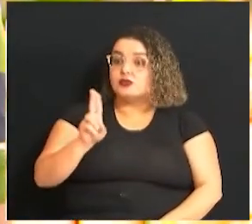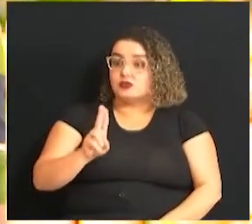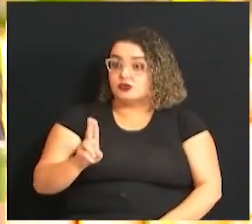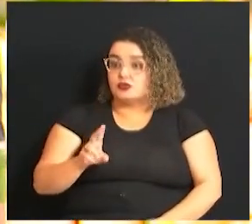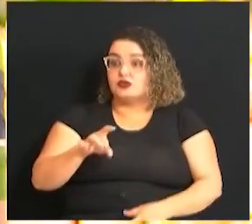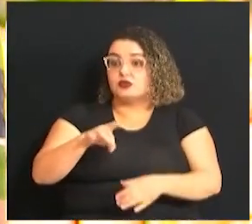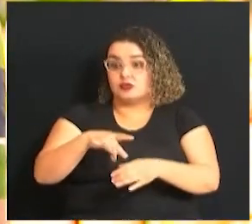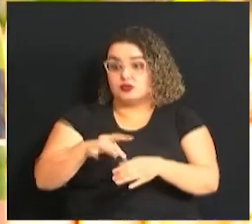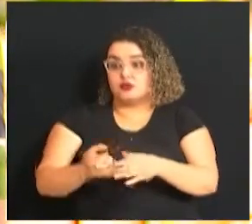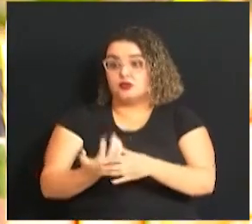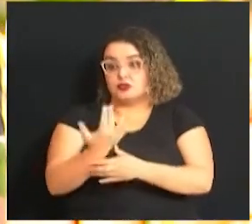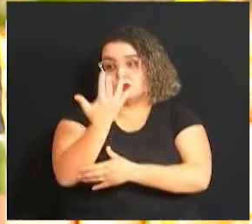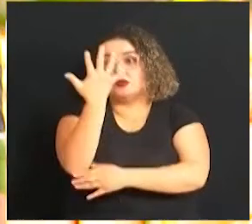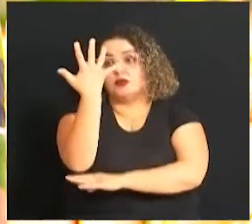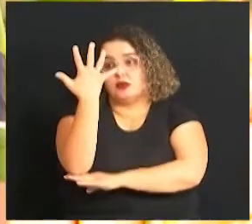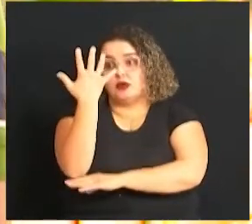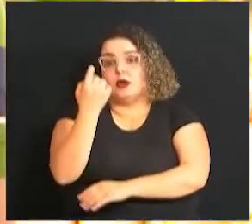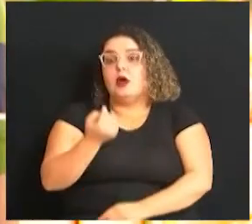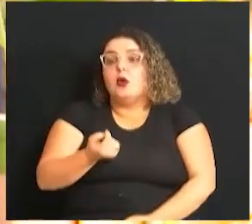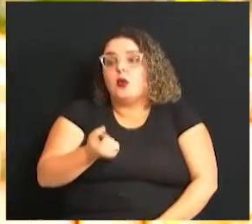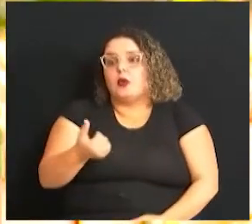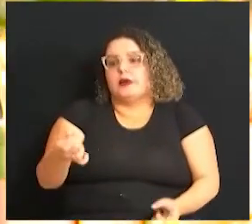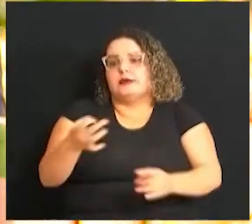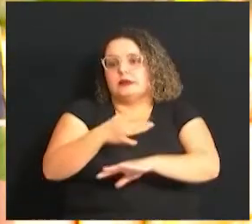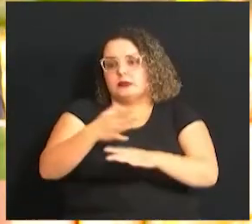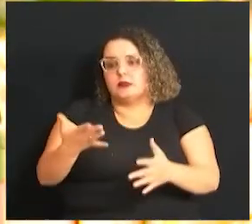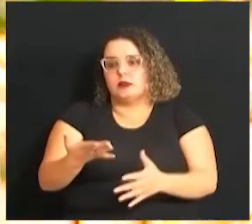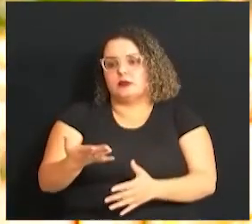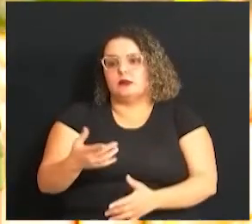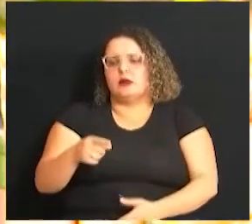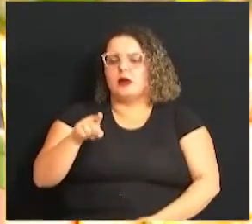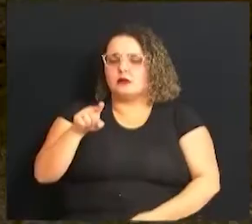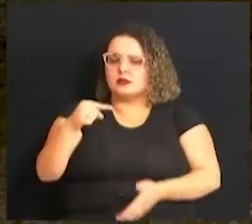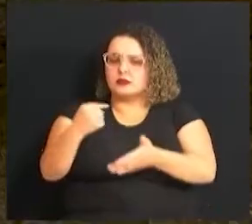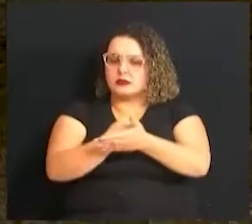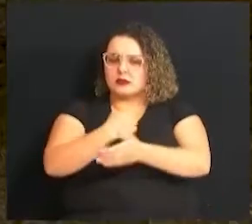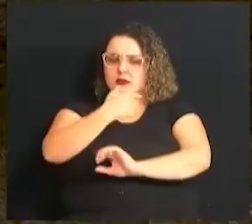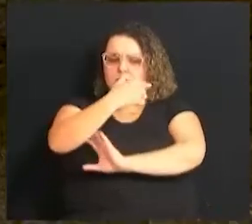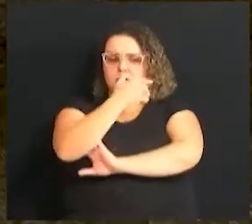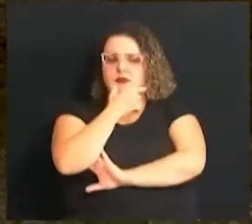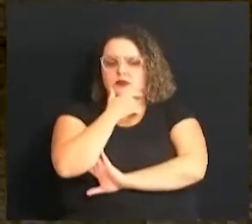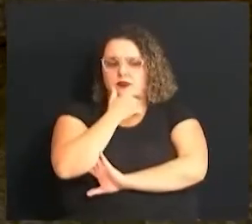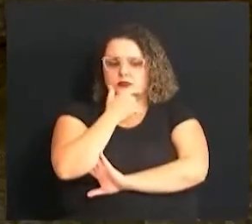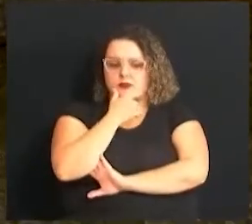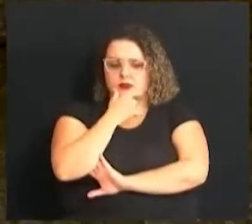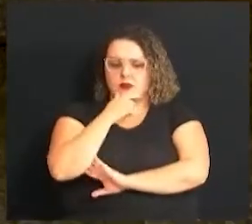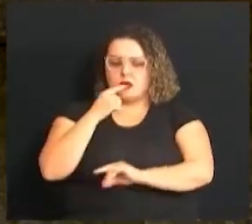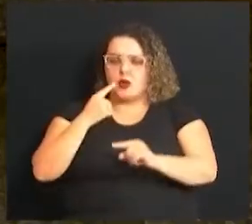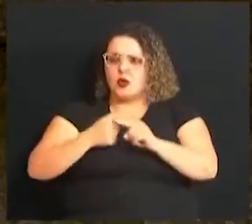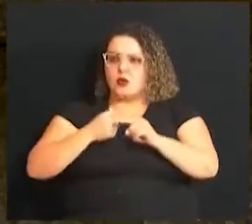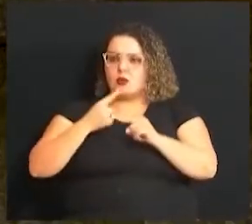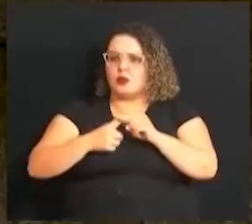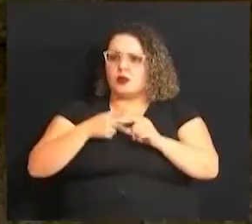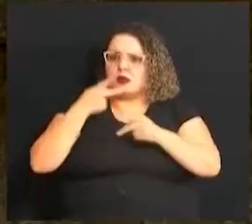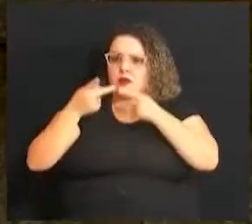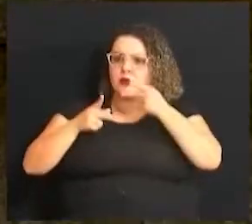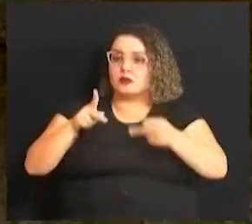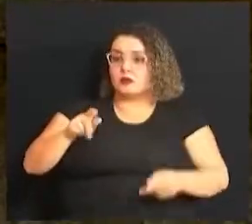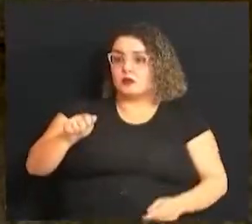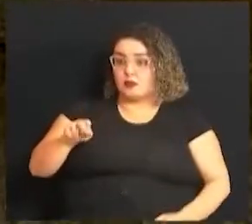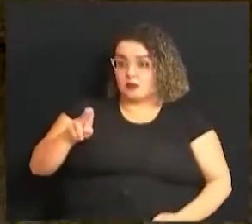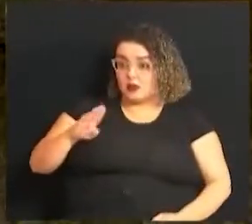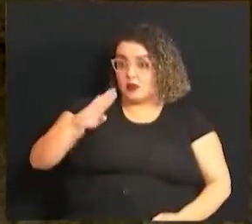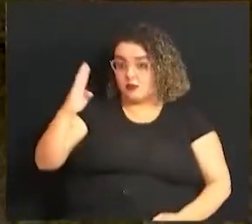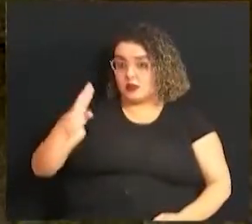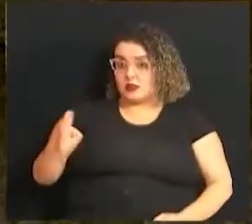de uso, né, da planta, quase se levou à extinção, né? Aí você pode estar se perguntando por que a gente está falando